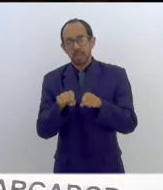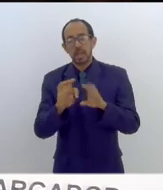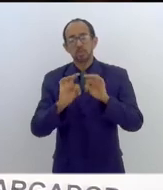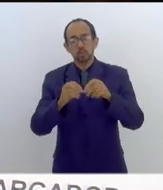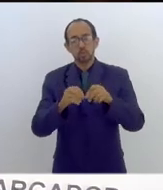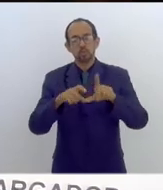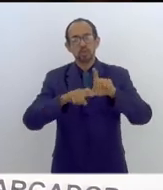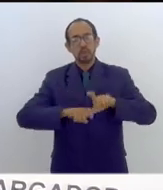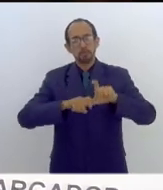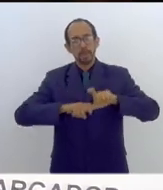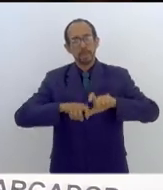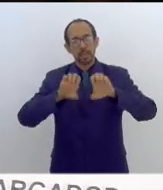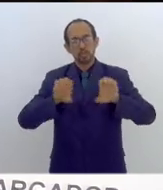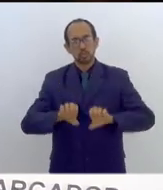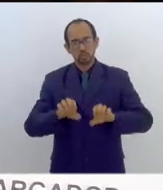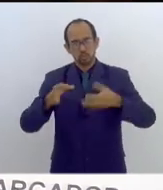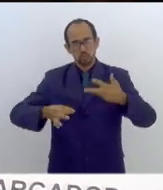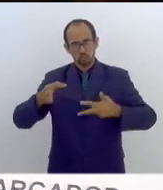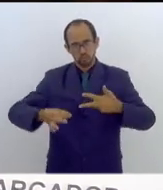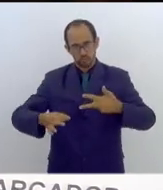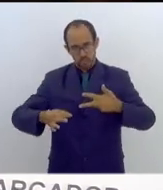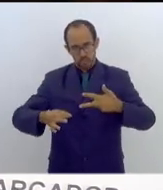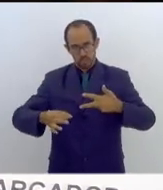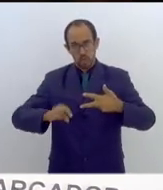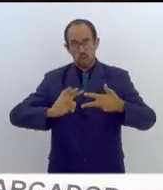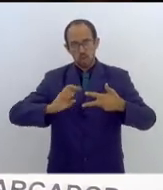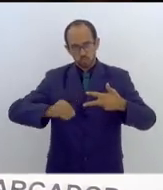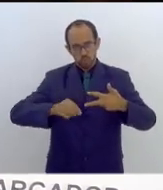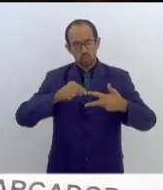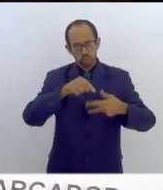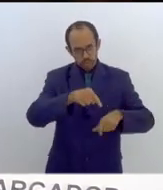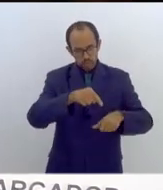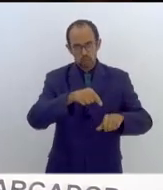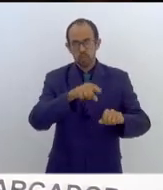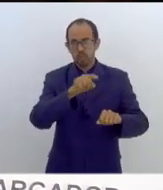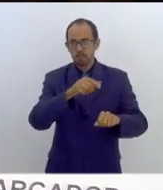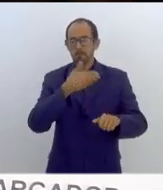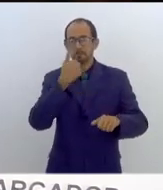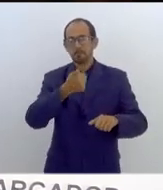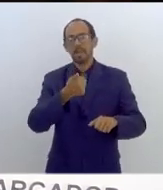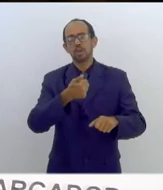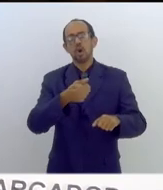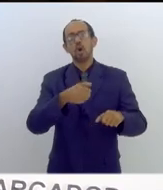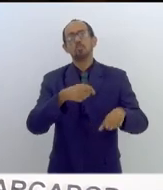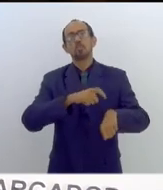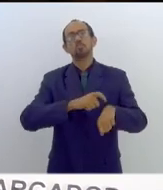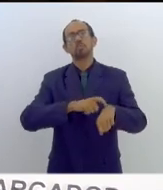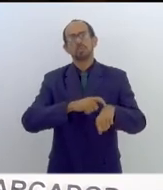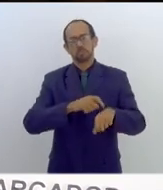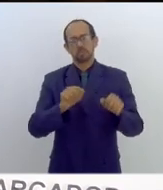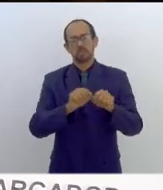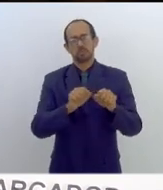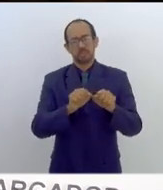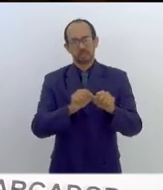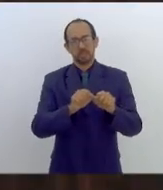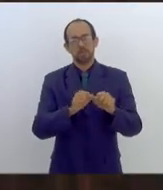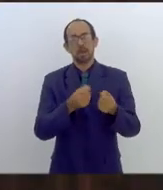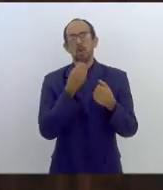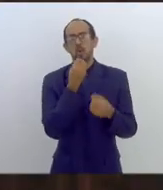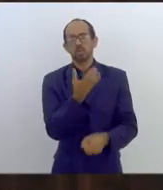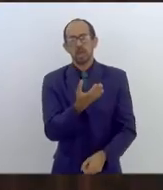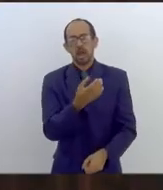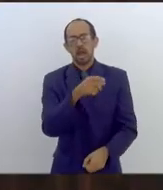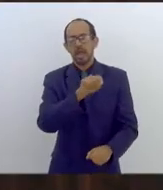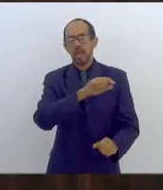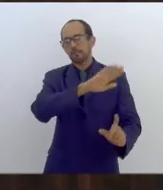Então eu acho que esses destaques eles merecem ser feitos nessa oportunidade porque dignificam a sua pessoa